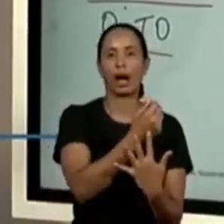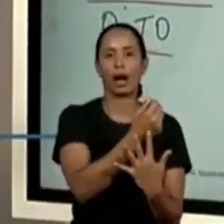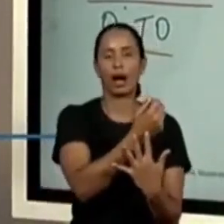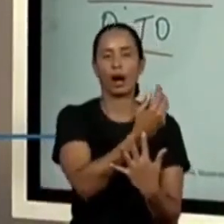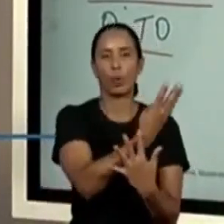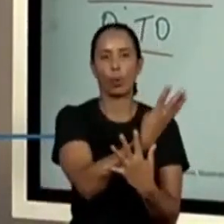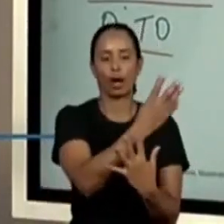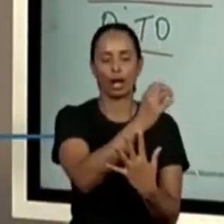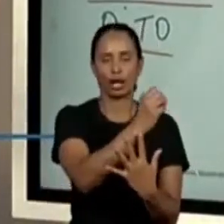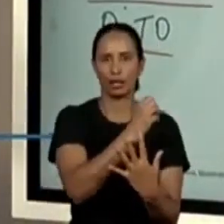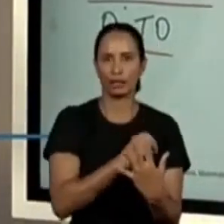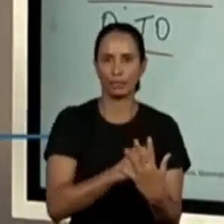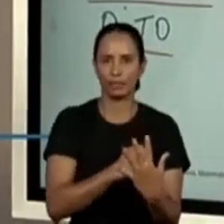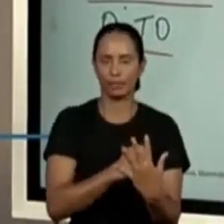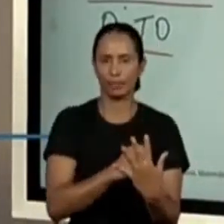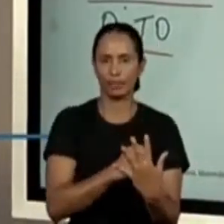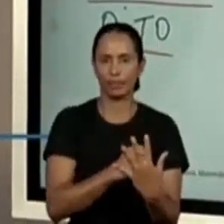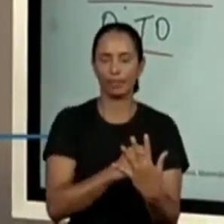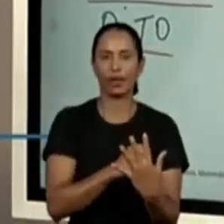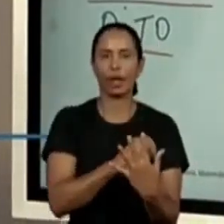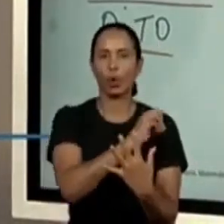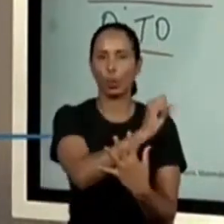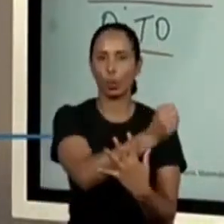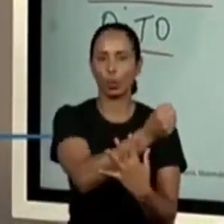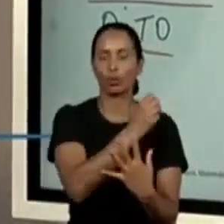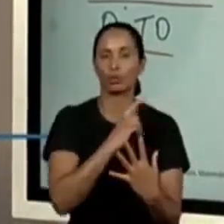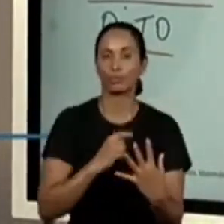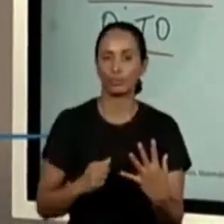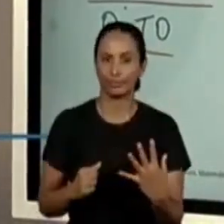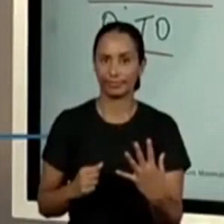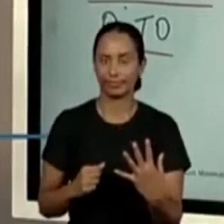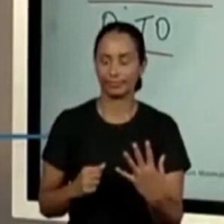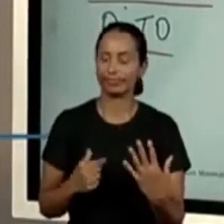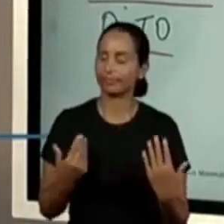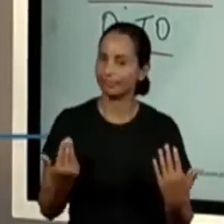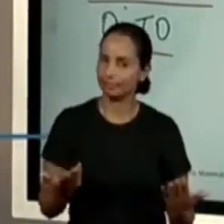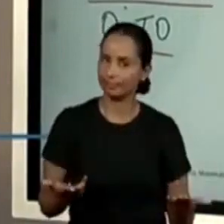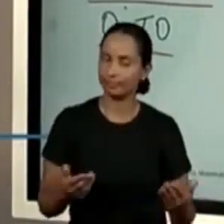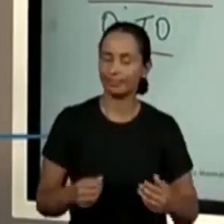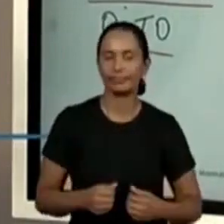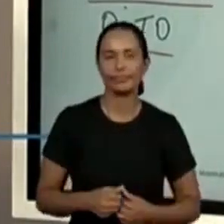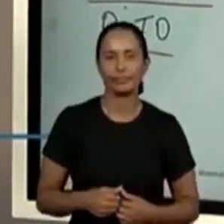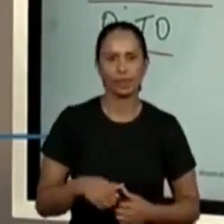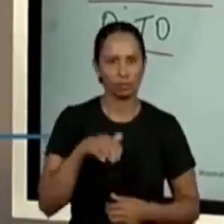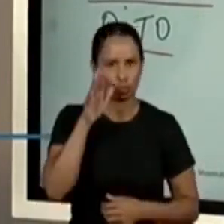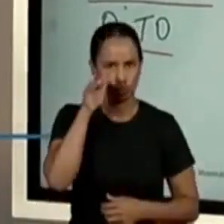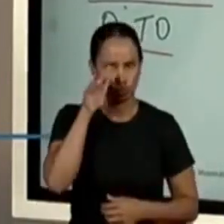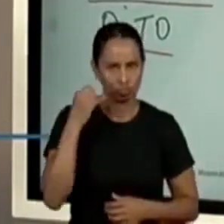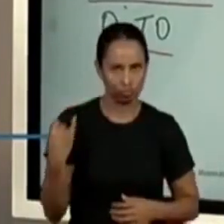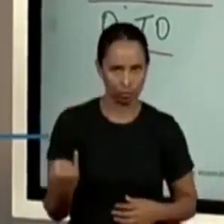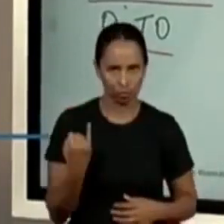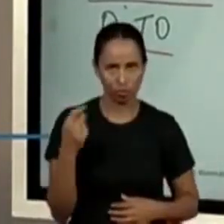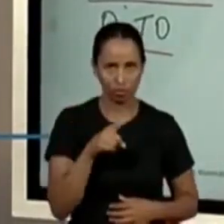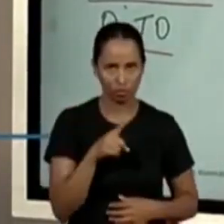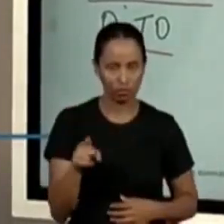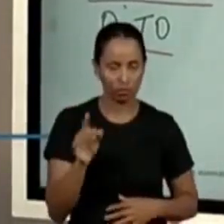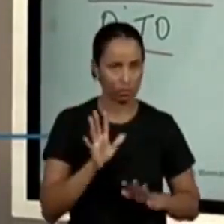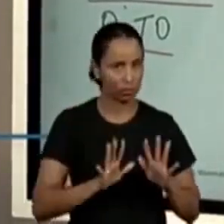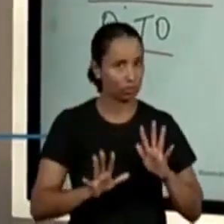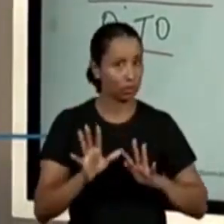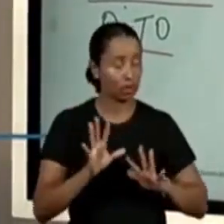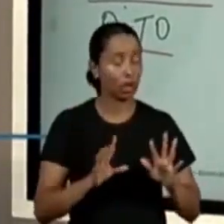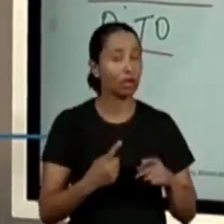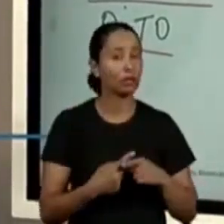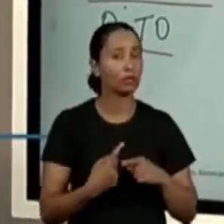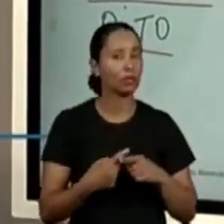é assim que você vai referenciando. E uma última curiosidade que é muito, mas muito importante, tomem muito esse cuidado,